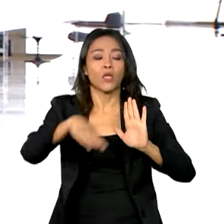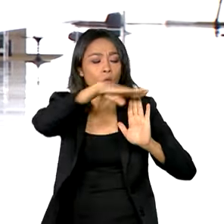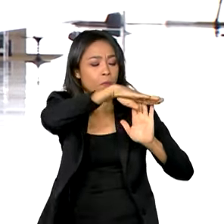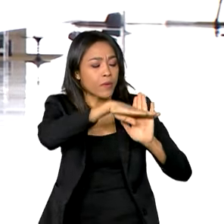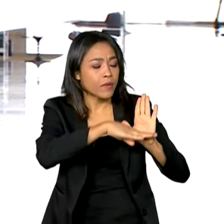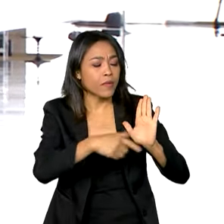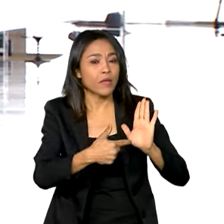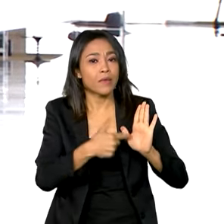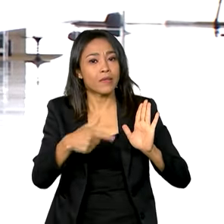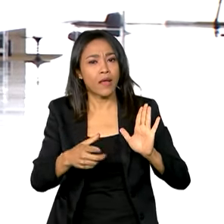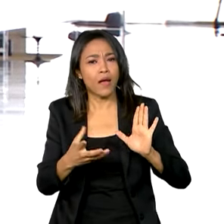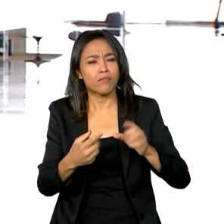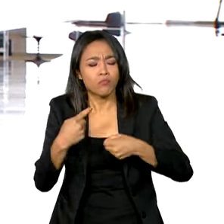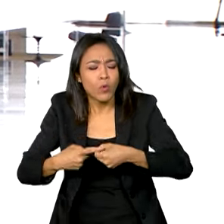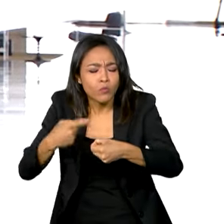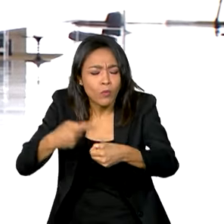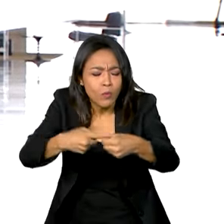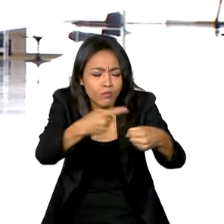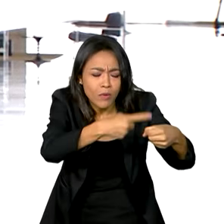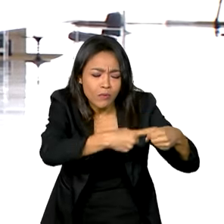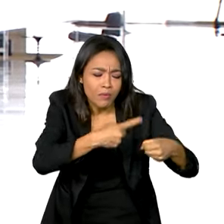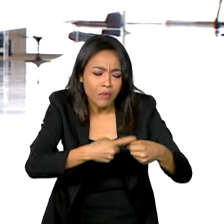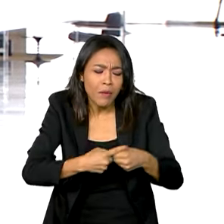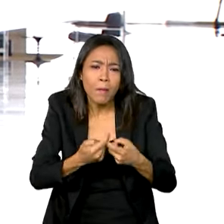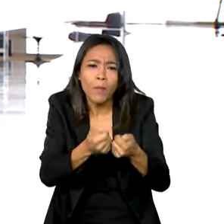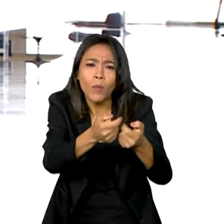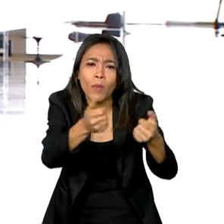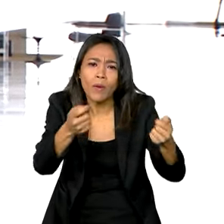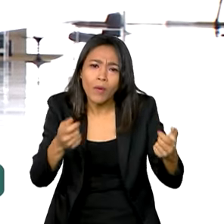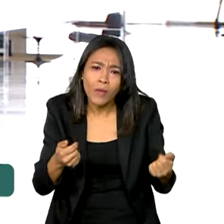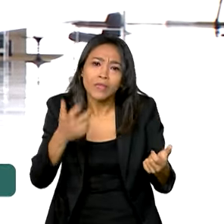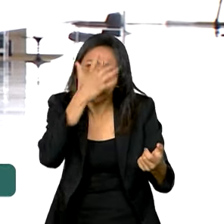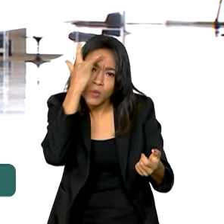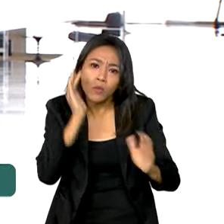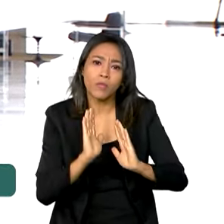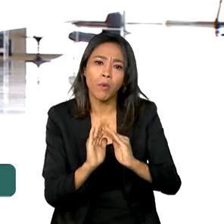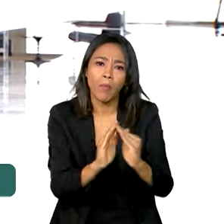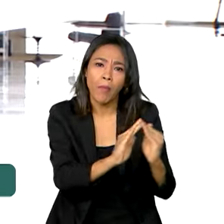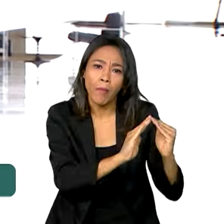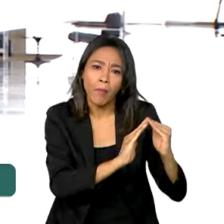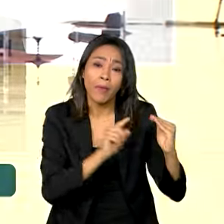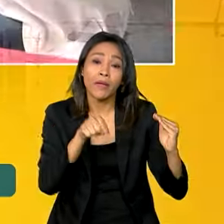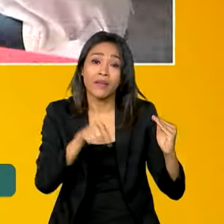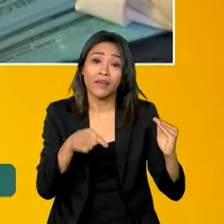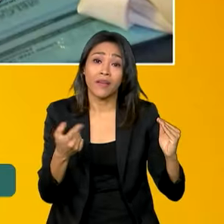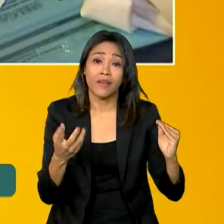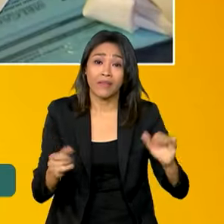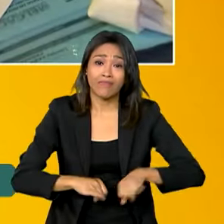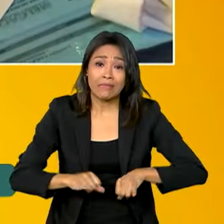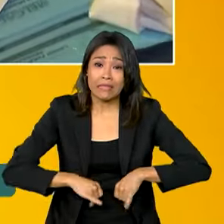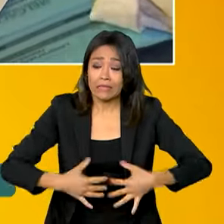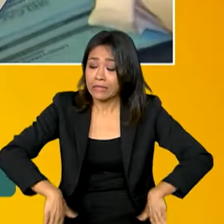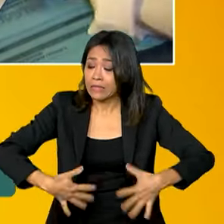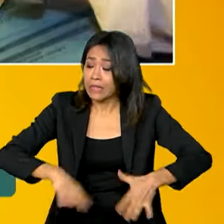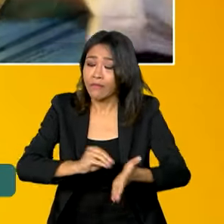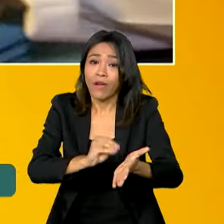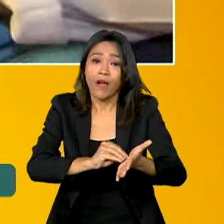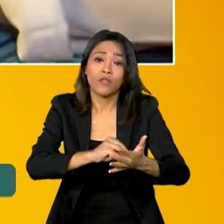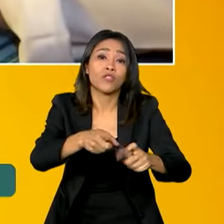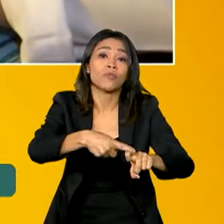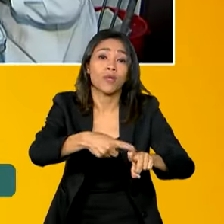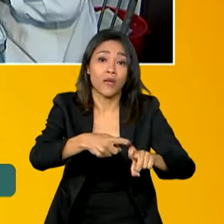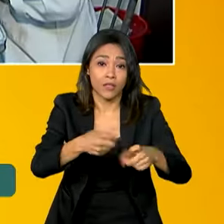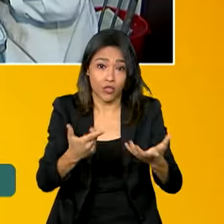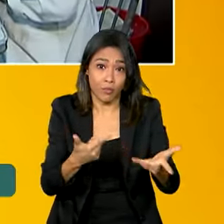inserido naqueles municípios com menos pessoas, que são municípios que geralmente sofrem com poucos médicos para atender toda a